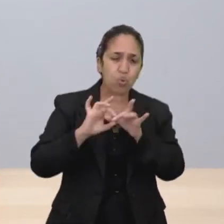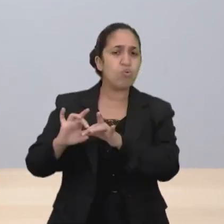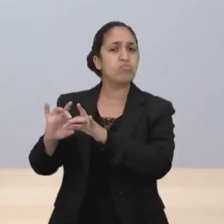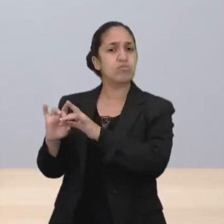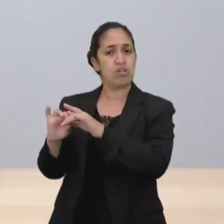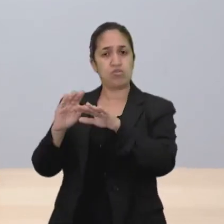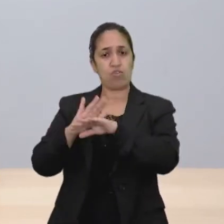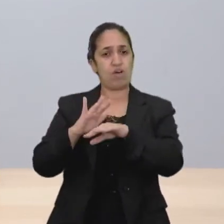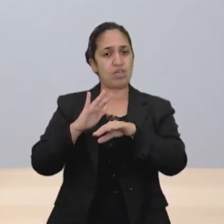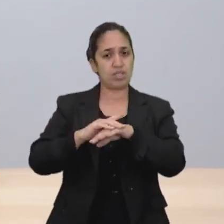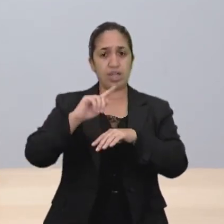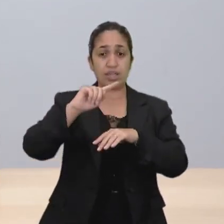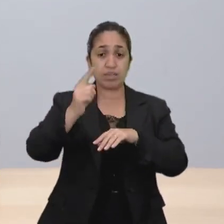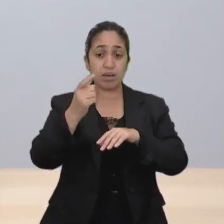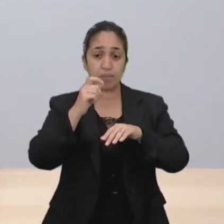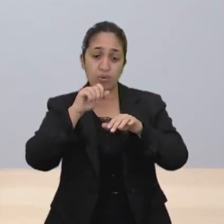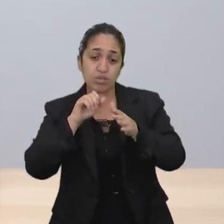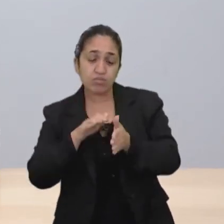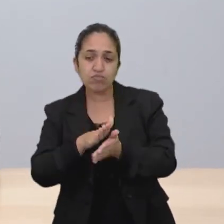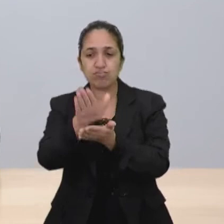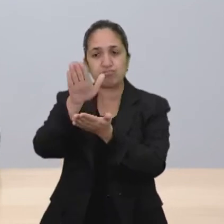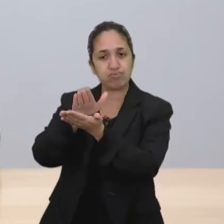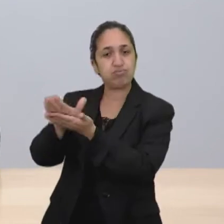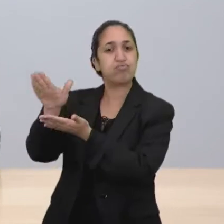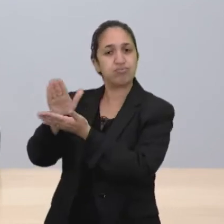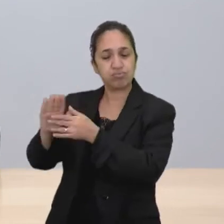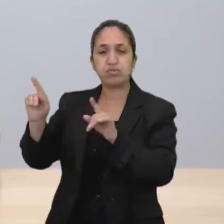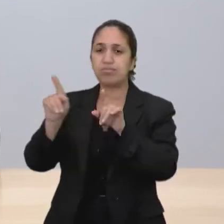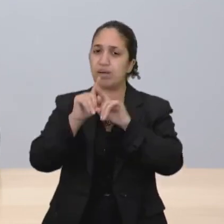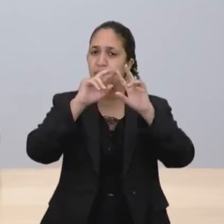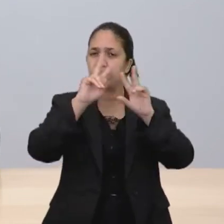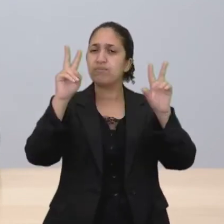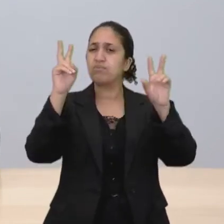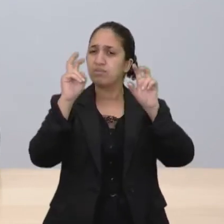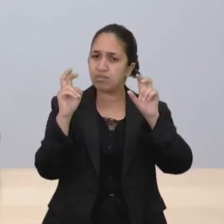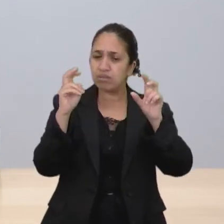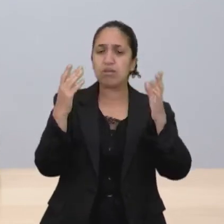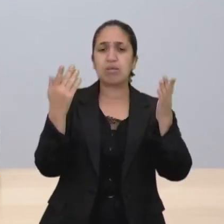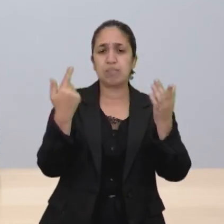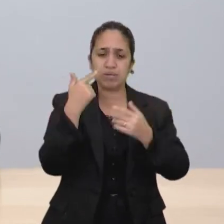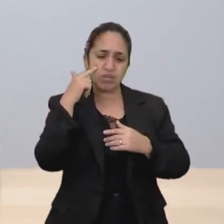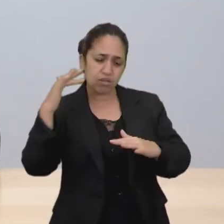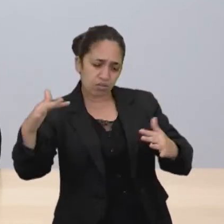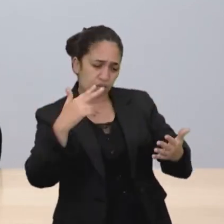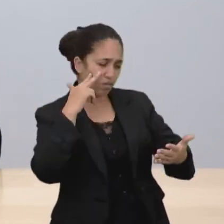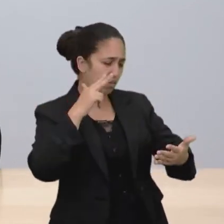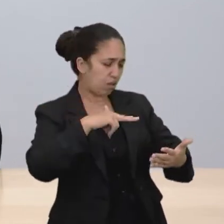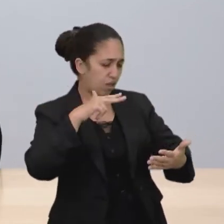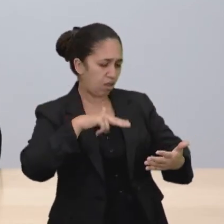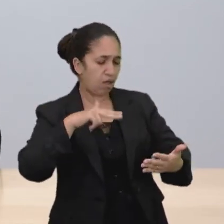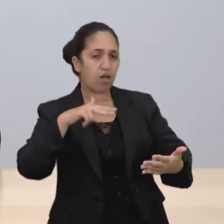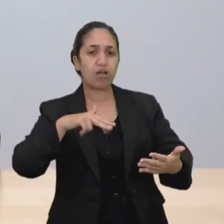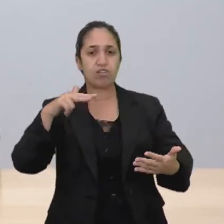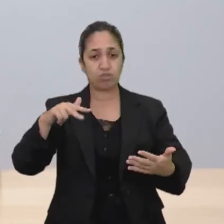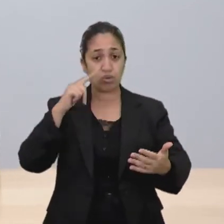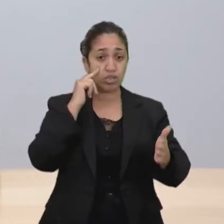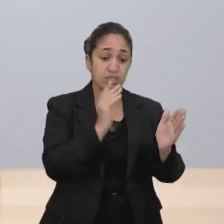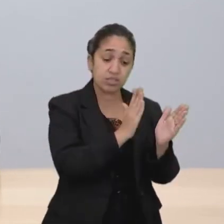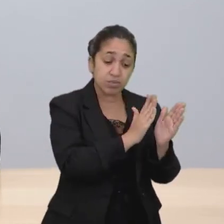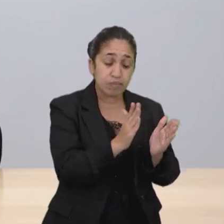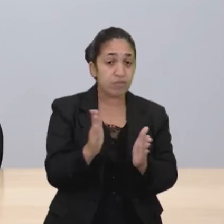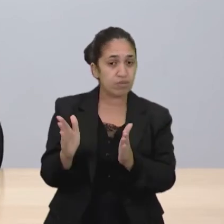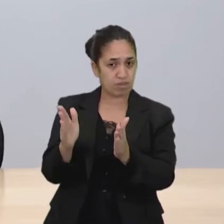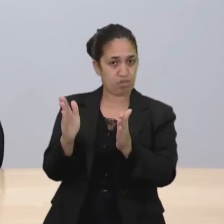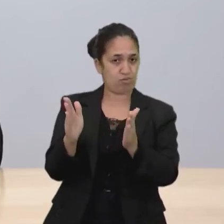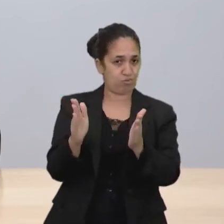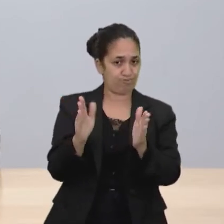e naquele que ele vai circular. E diante do tema, e diante dos leitores. Então, assim, todo esse processo aí da